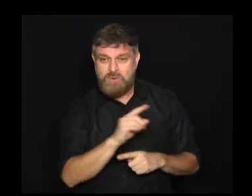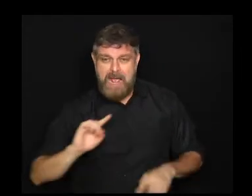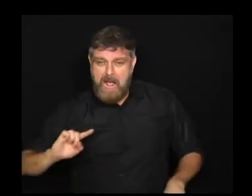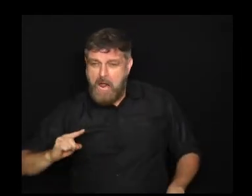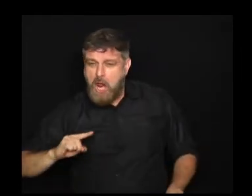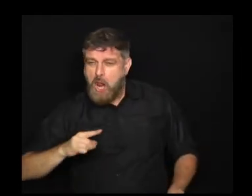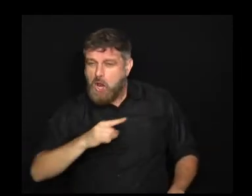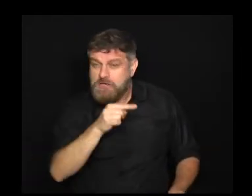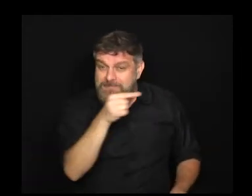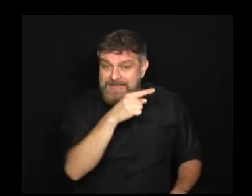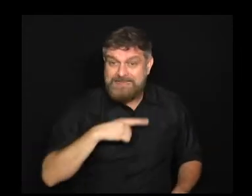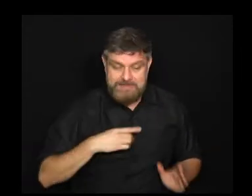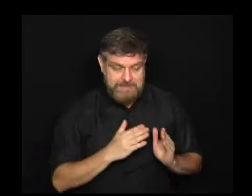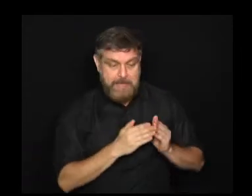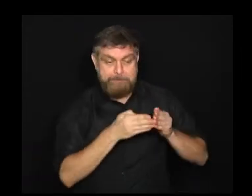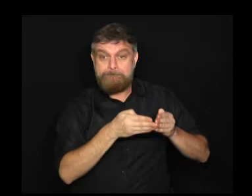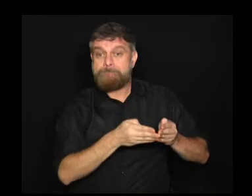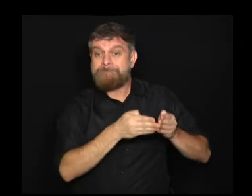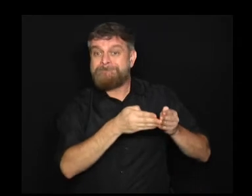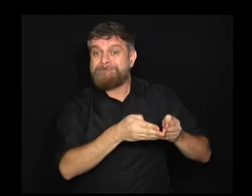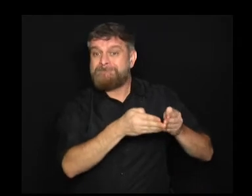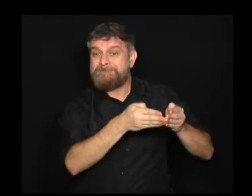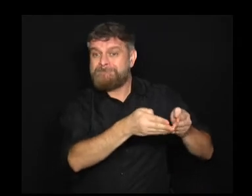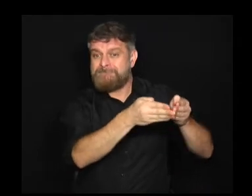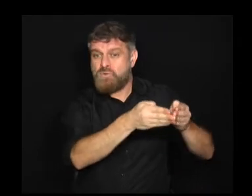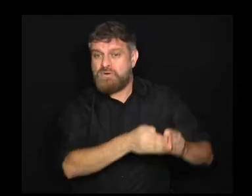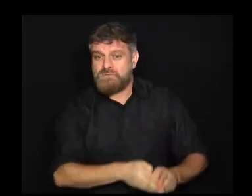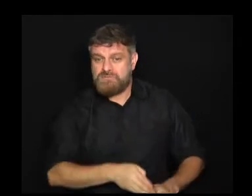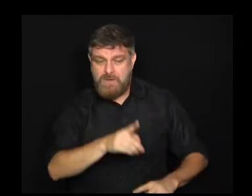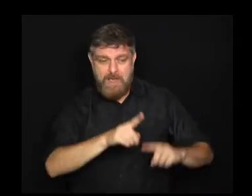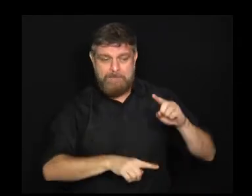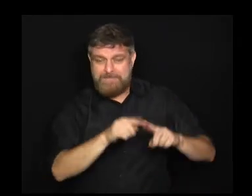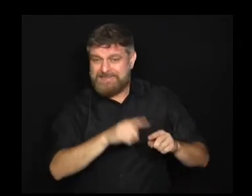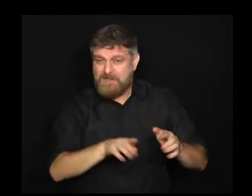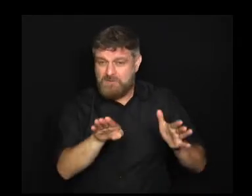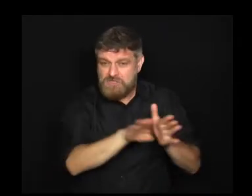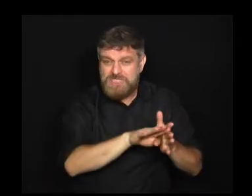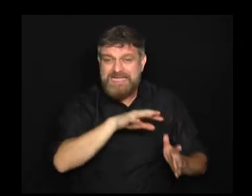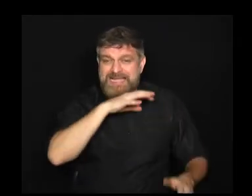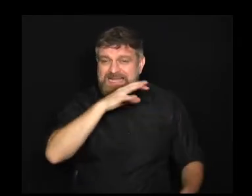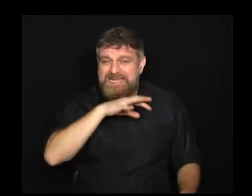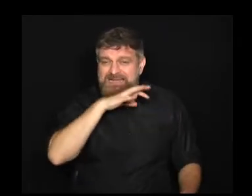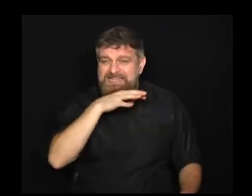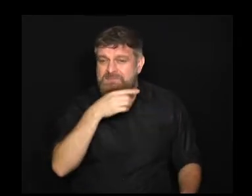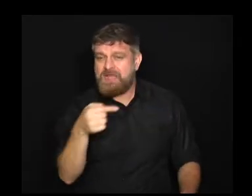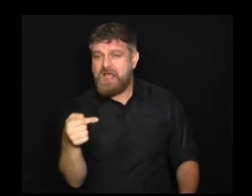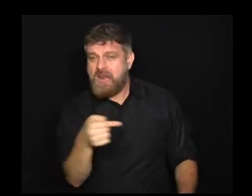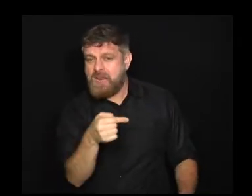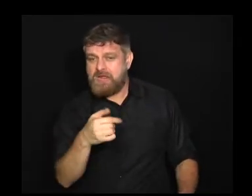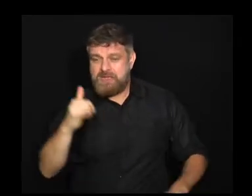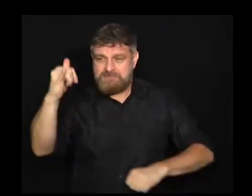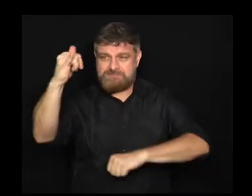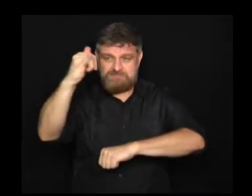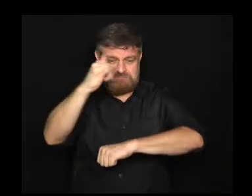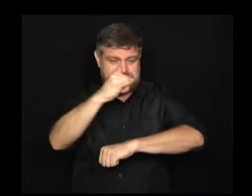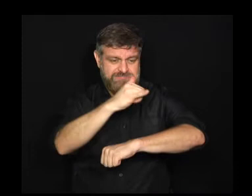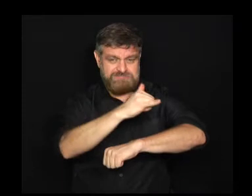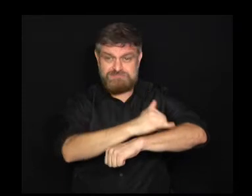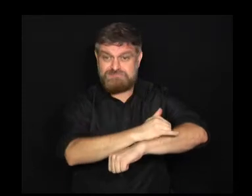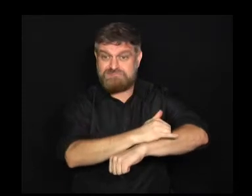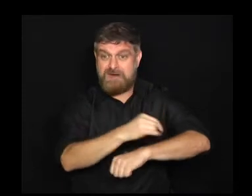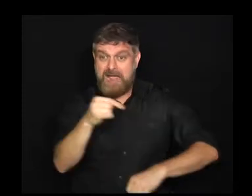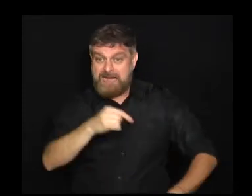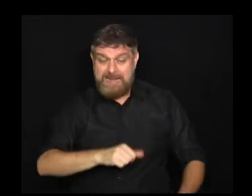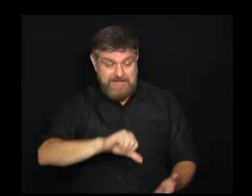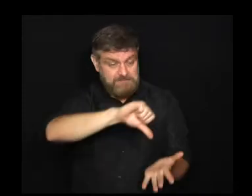porto gigante e tem um terminal de cargas animal. E aeroporto, né? Aeroporto. É um